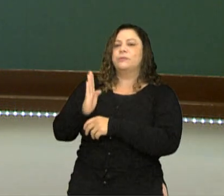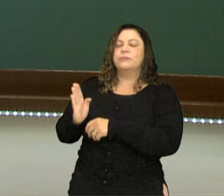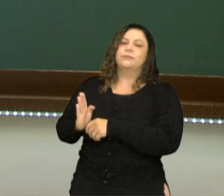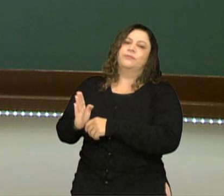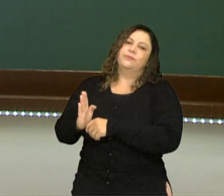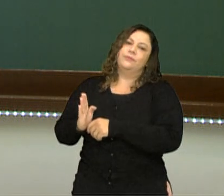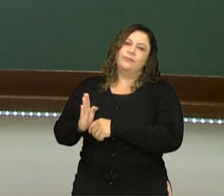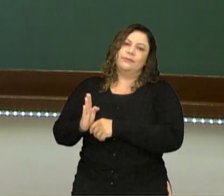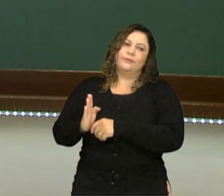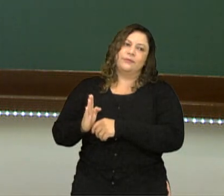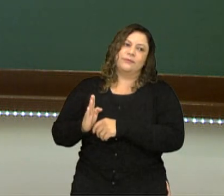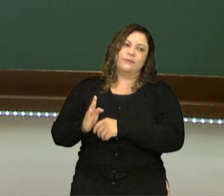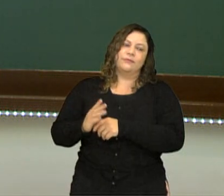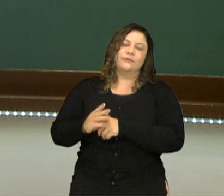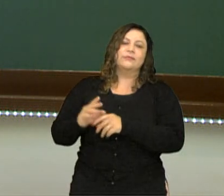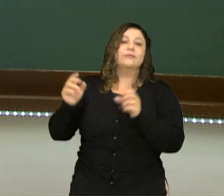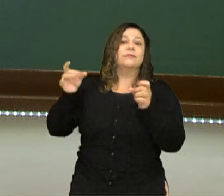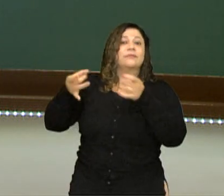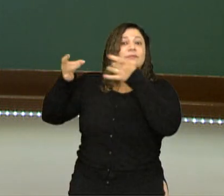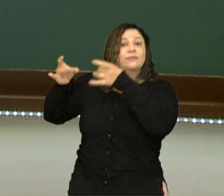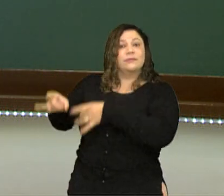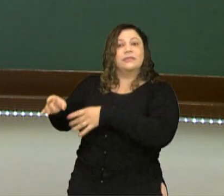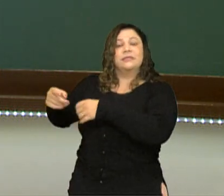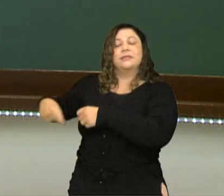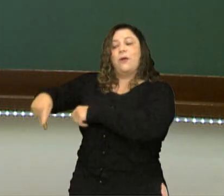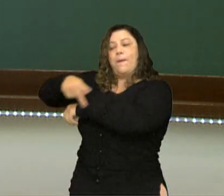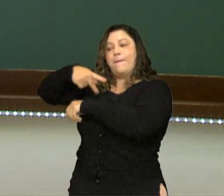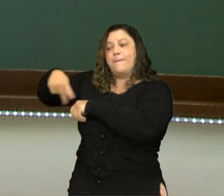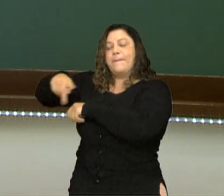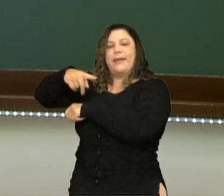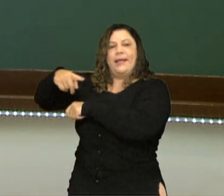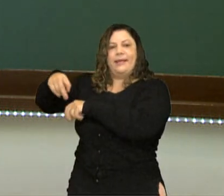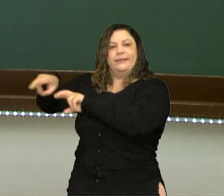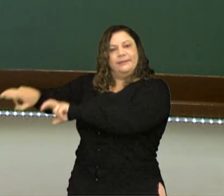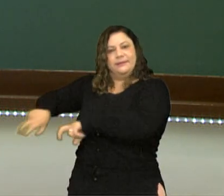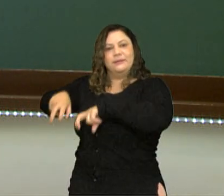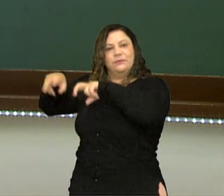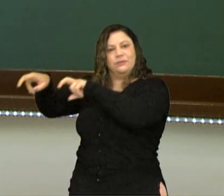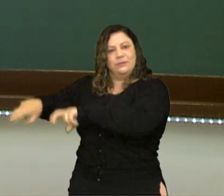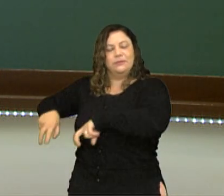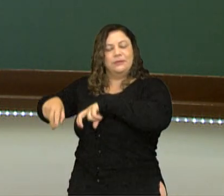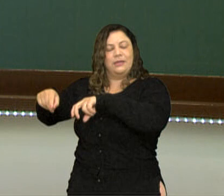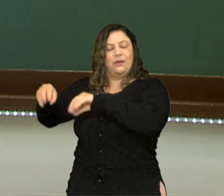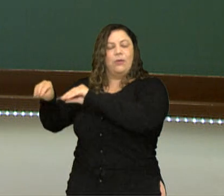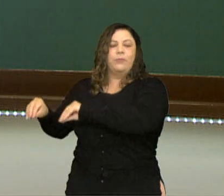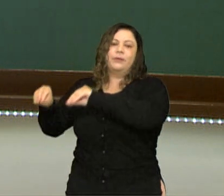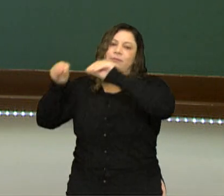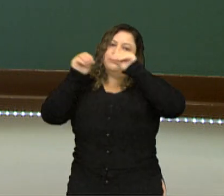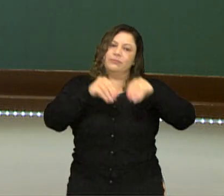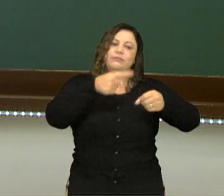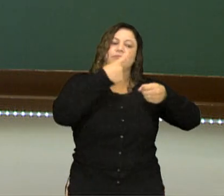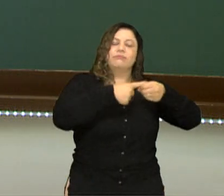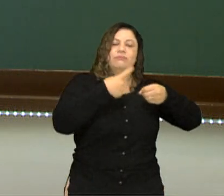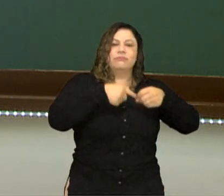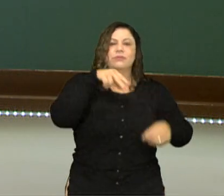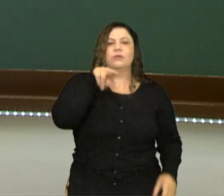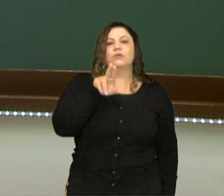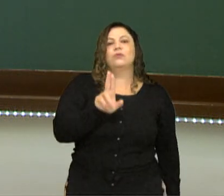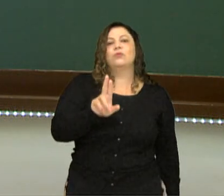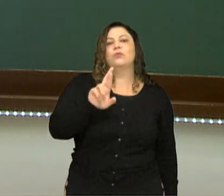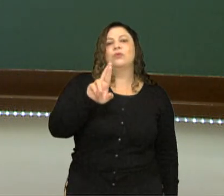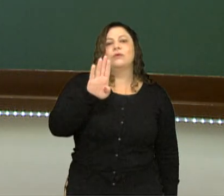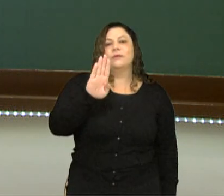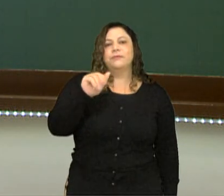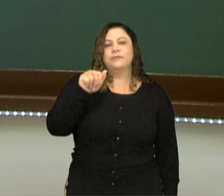vai deixar de ser um país rural para passar a ser um país urbano. E aí nós temos lá os fatores